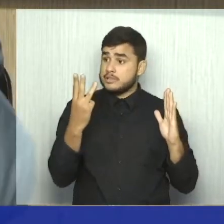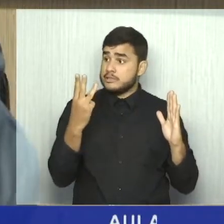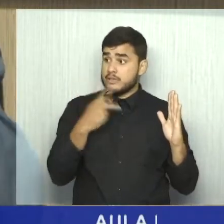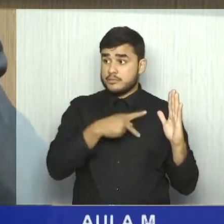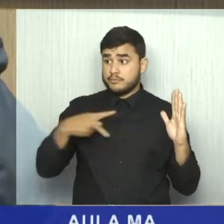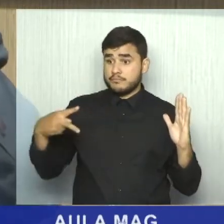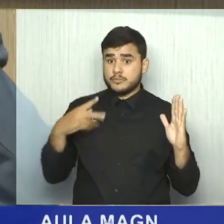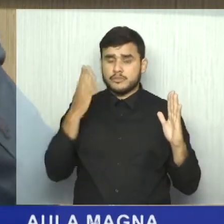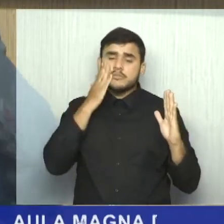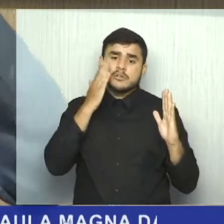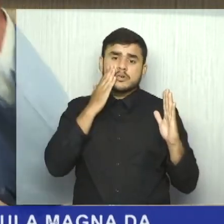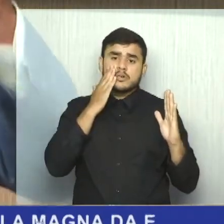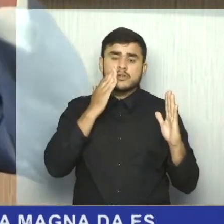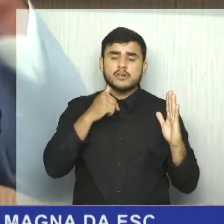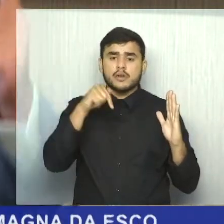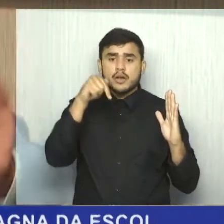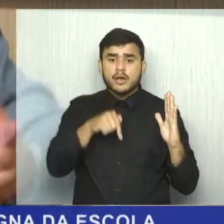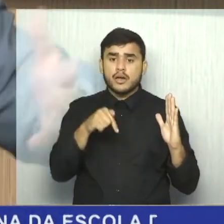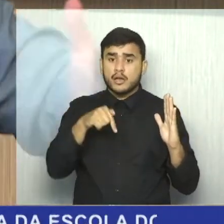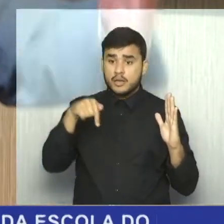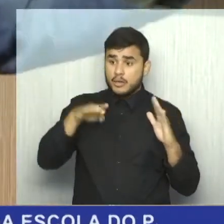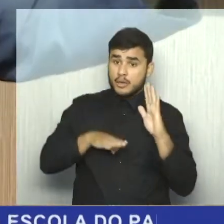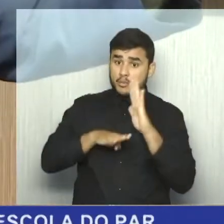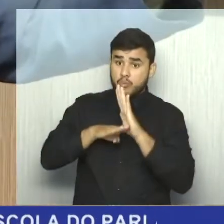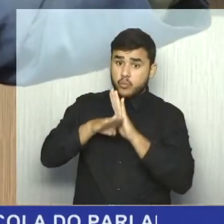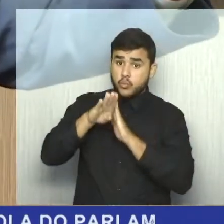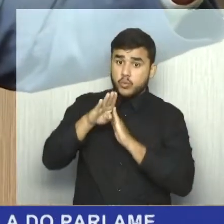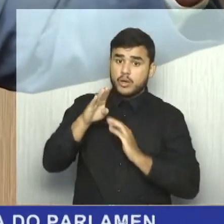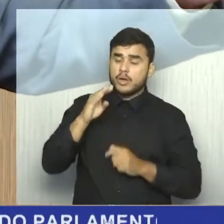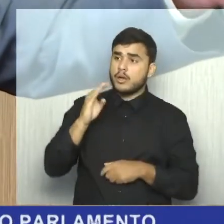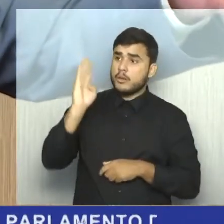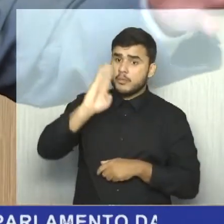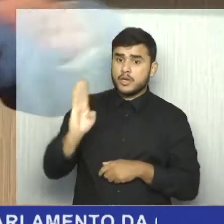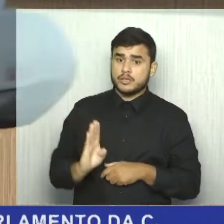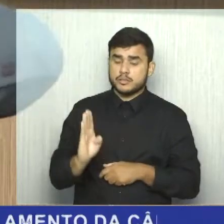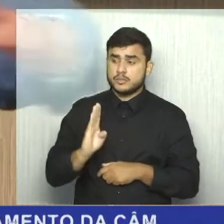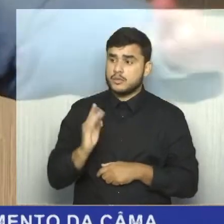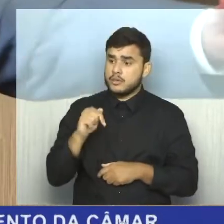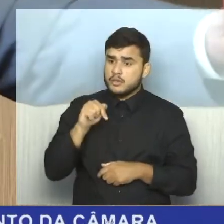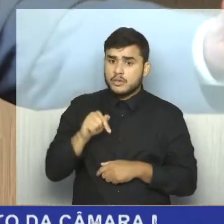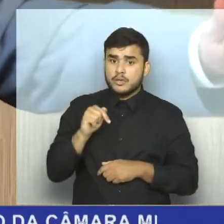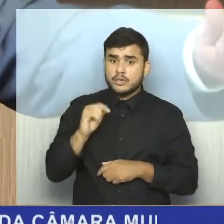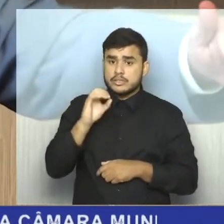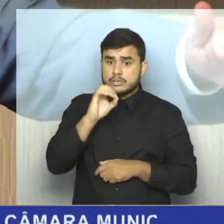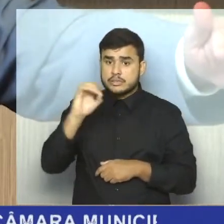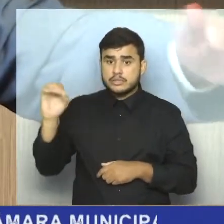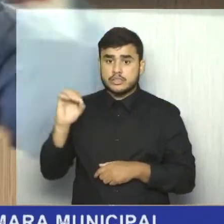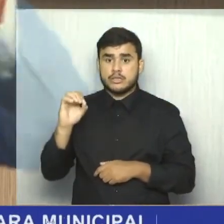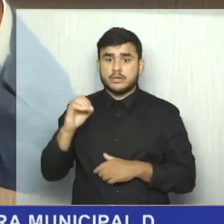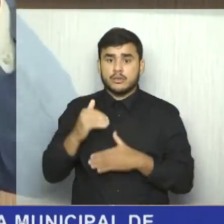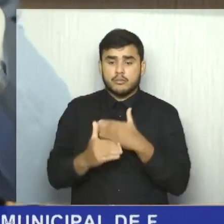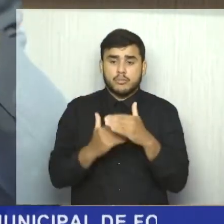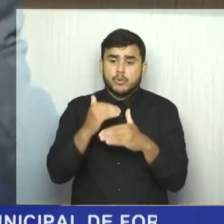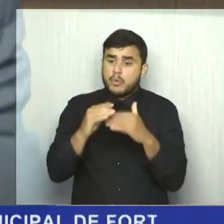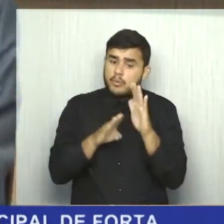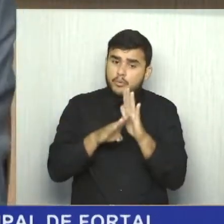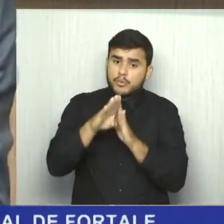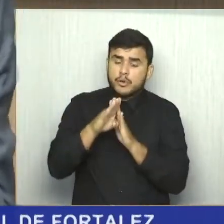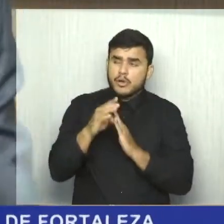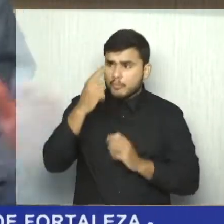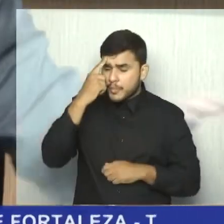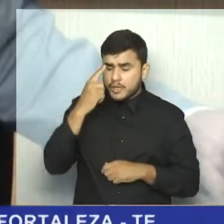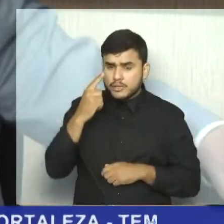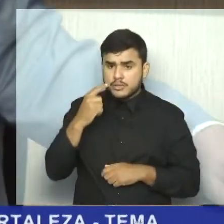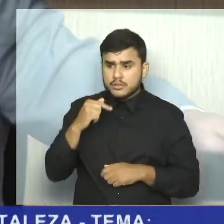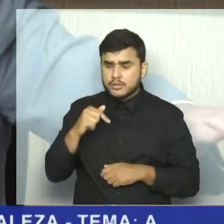Pela primeira vez em 120 anos, nascem 28 milhões de pessoas, o país parado. Pela primeira vez. Aí a